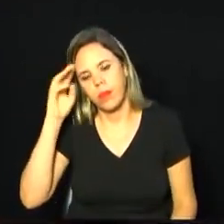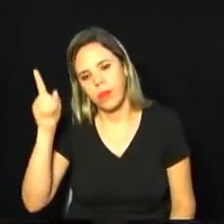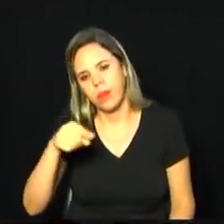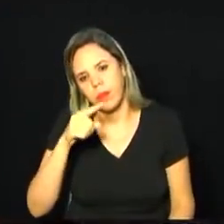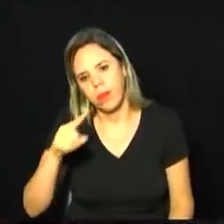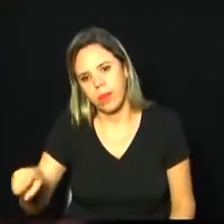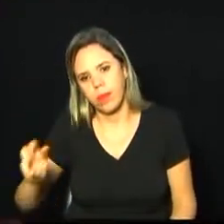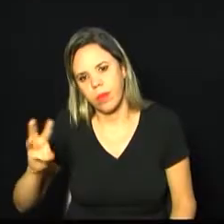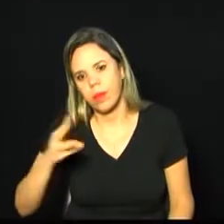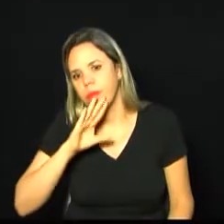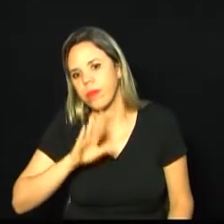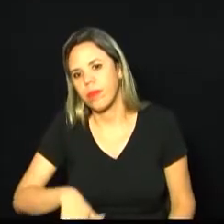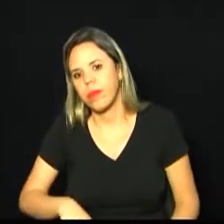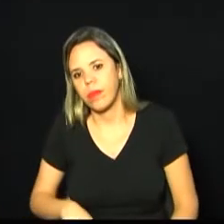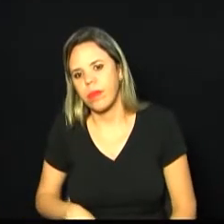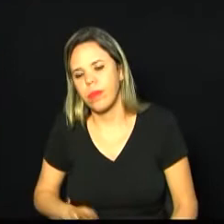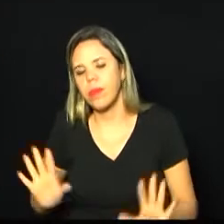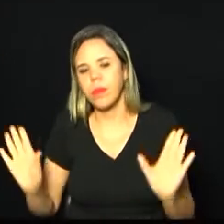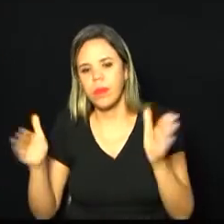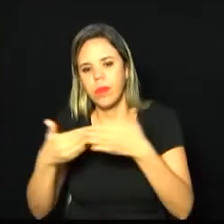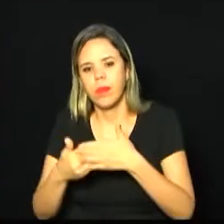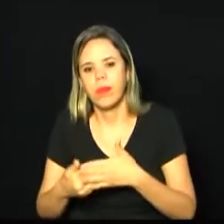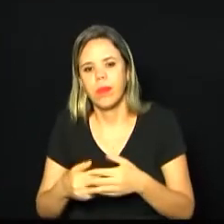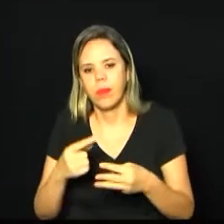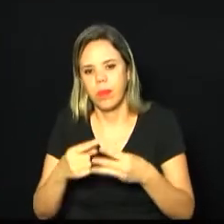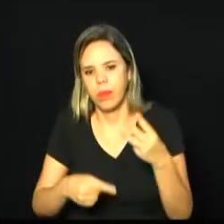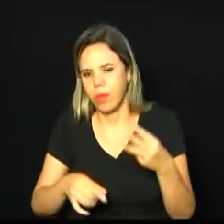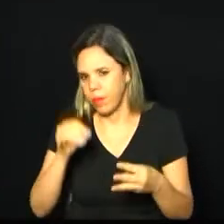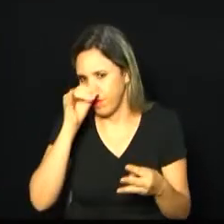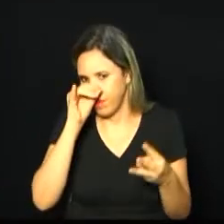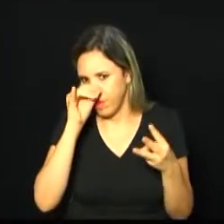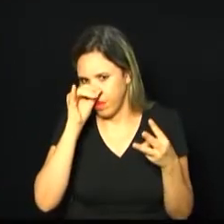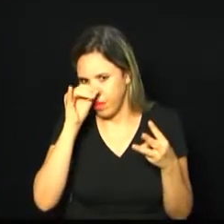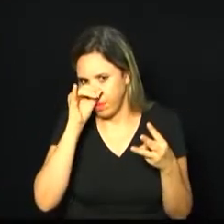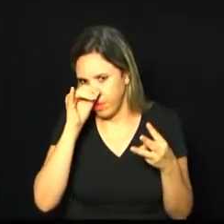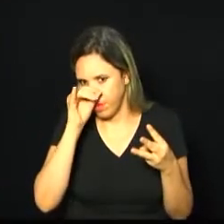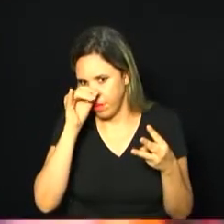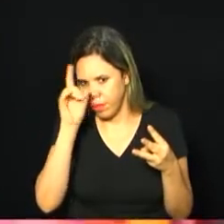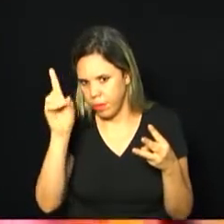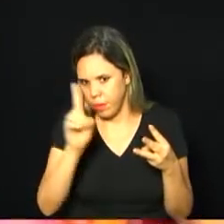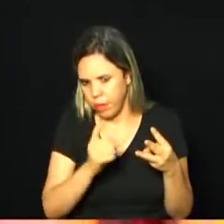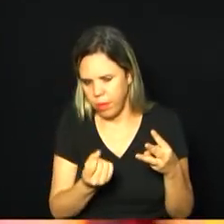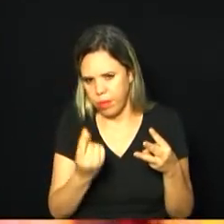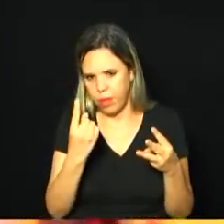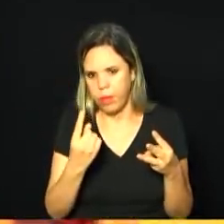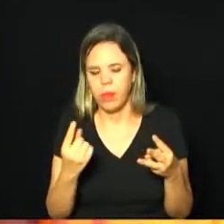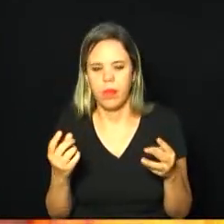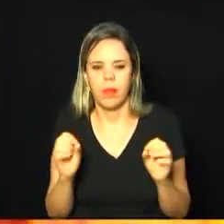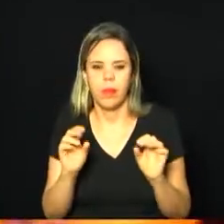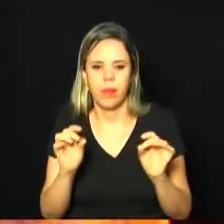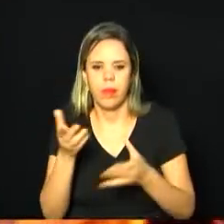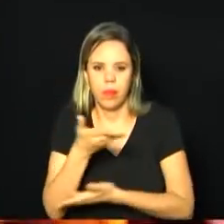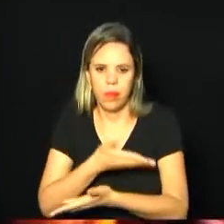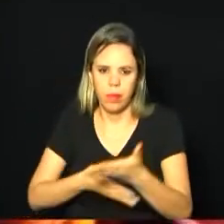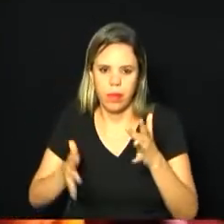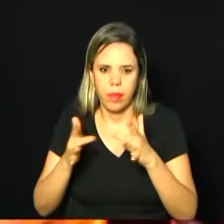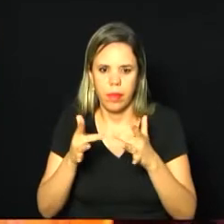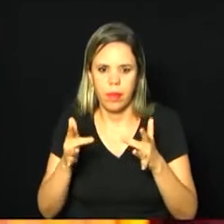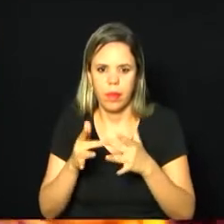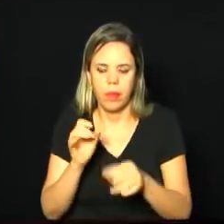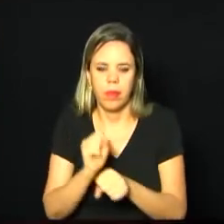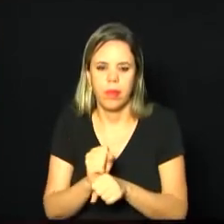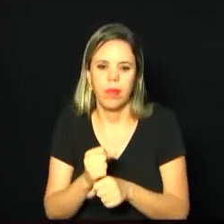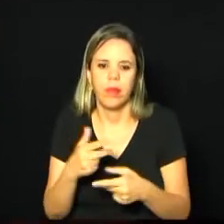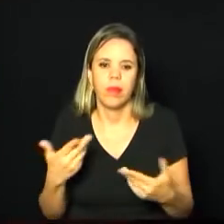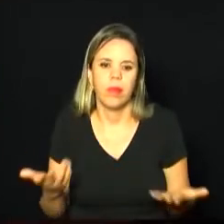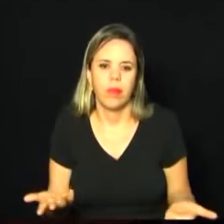feriado às três da tarde para fechar os Três Porquinhos chegam de uma forma envolvente interativa guardando